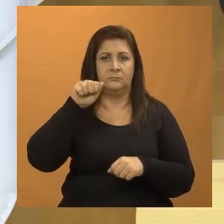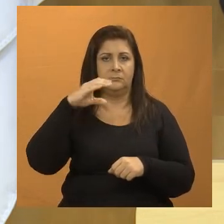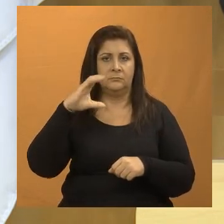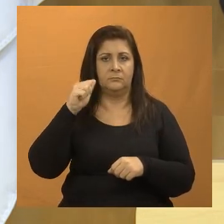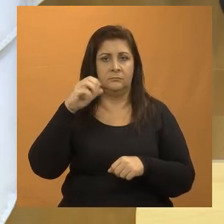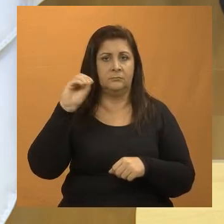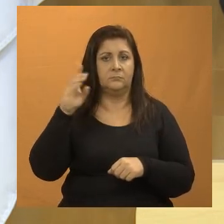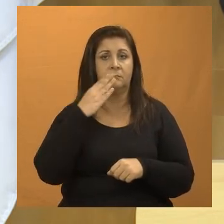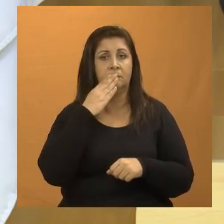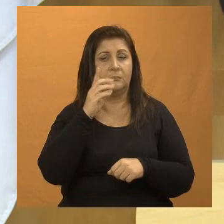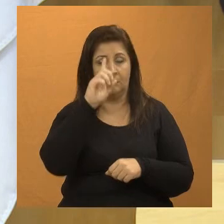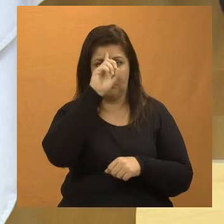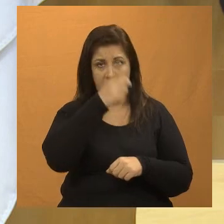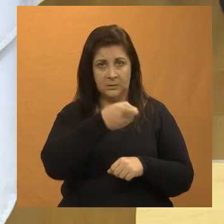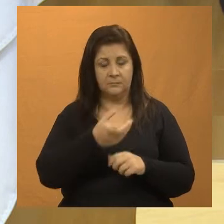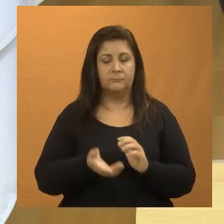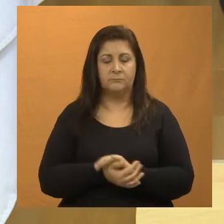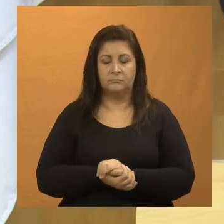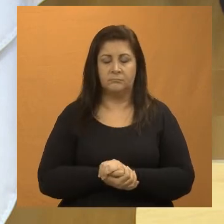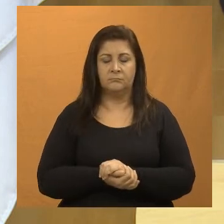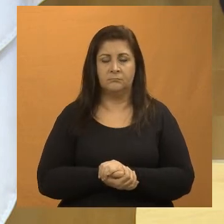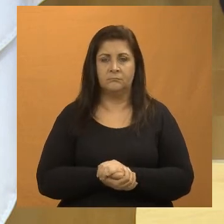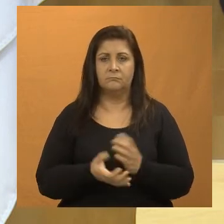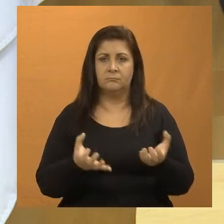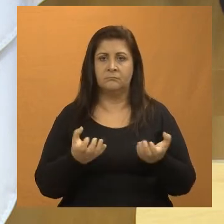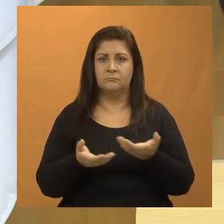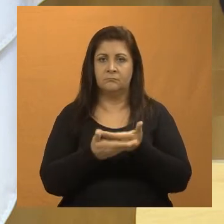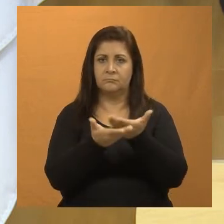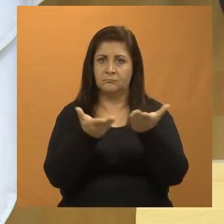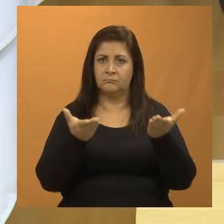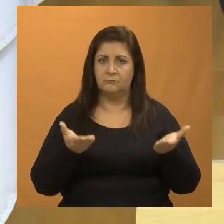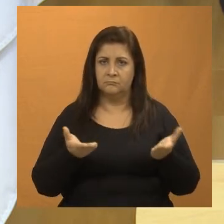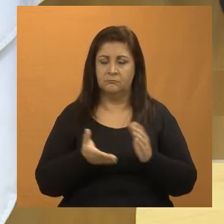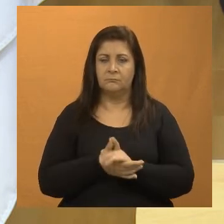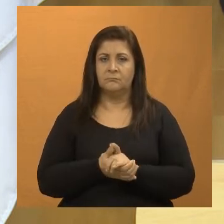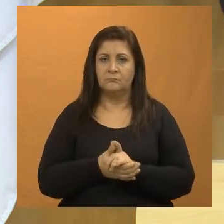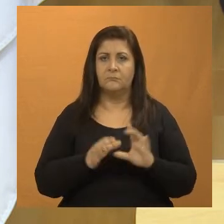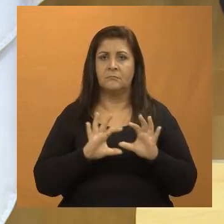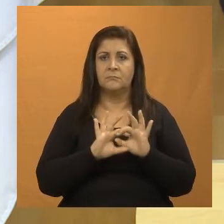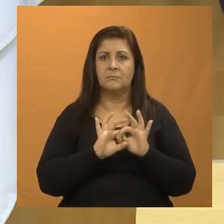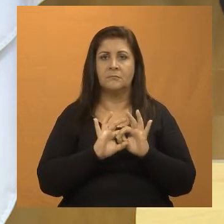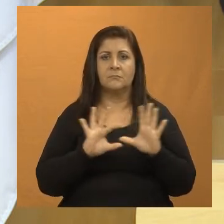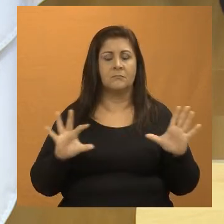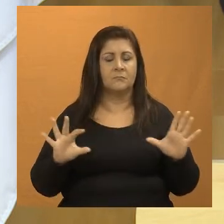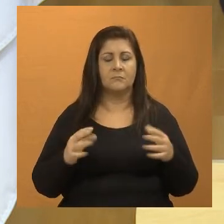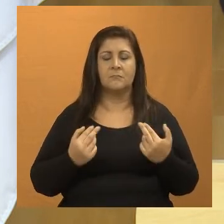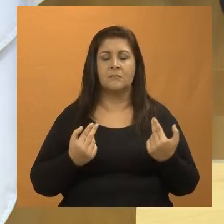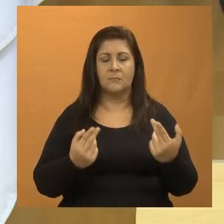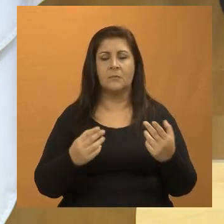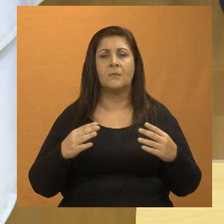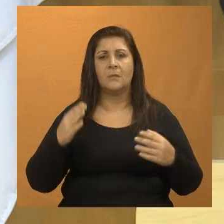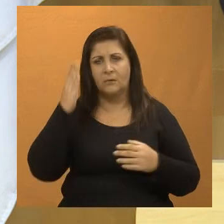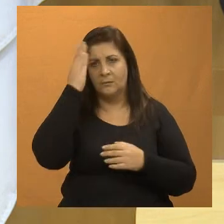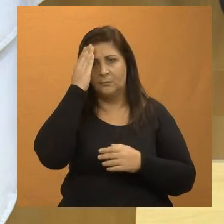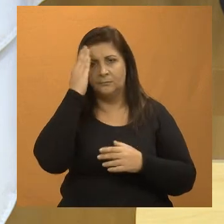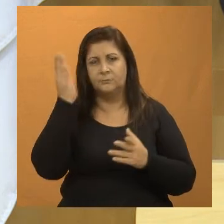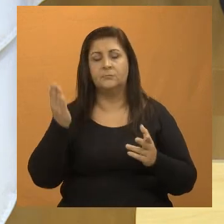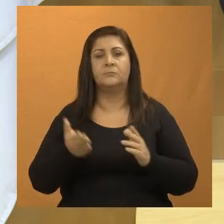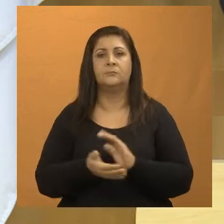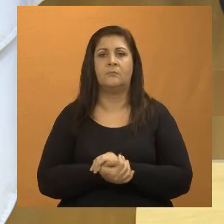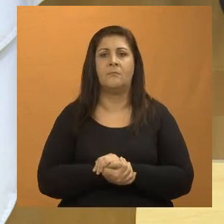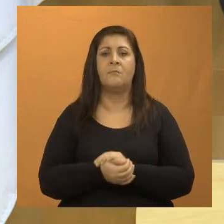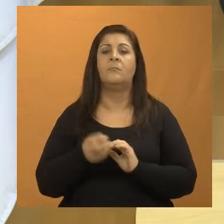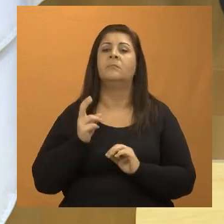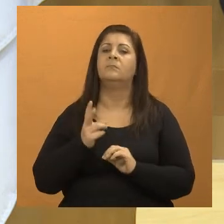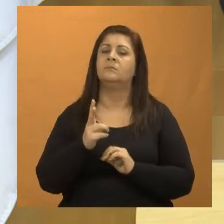Tá? Então, gostaria de colocar a vocês, estou à disposição, como todos sabem, todos sabem que eu